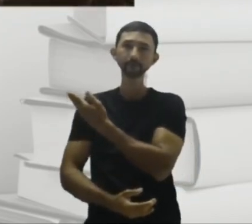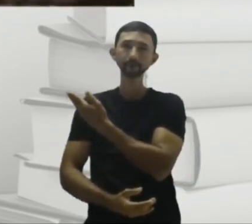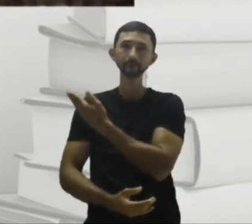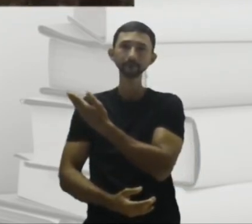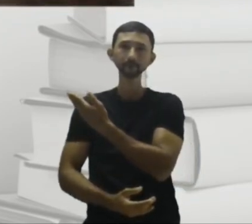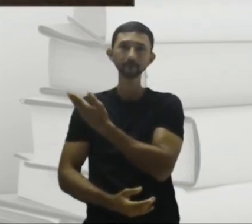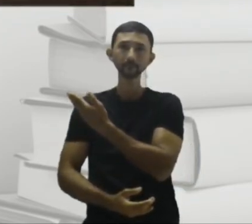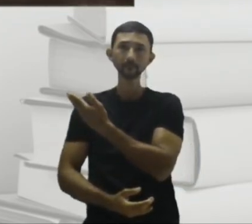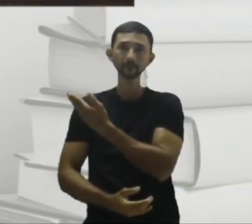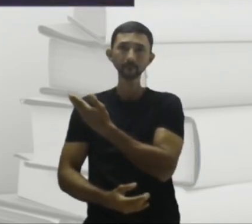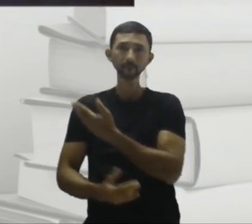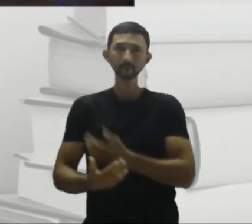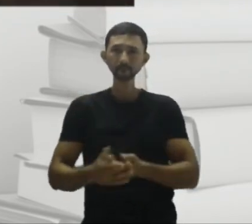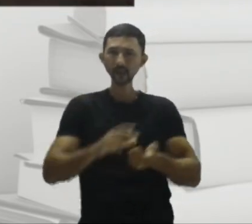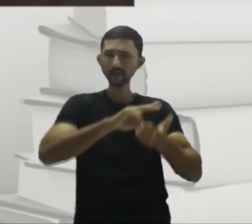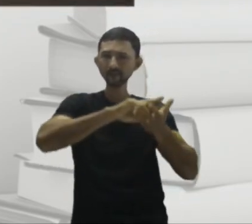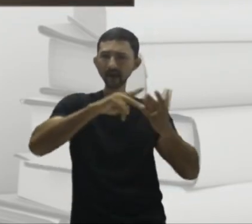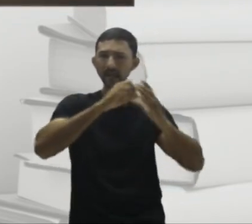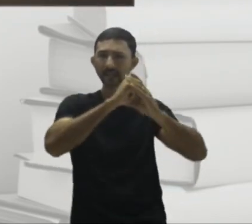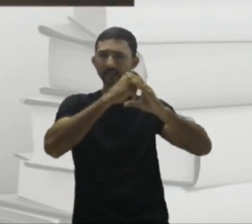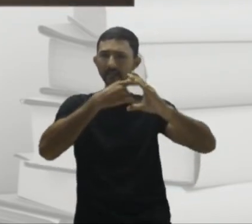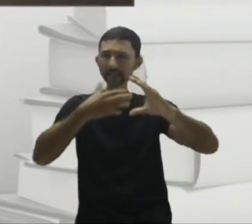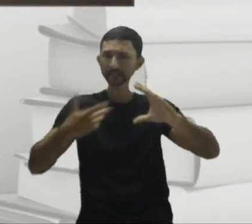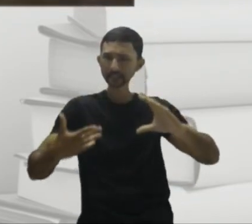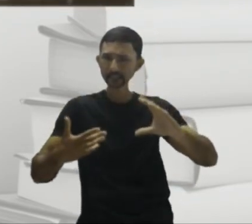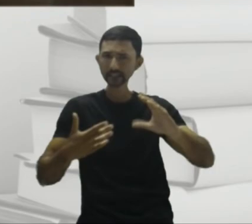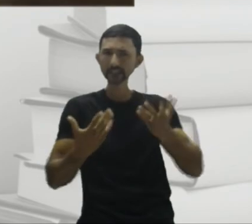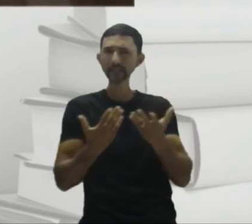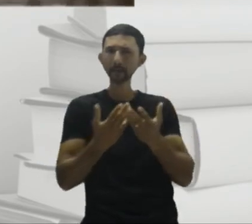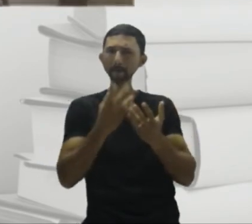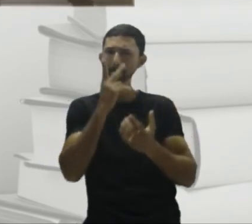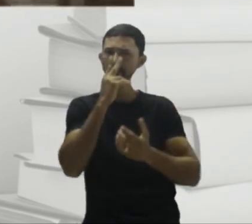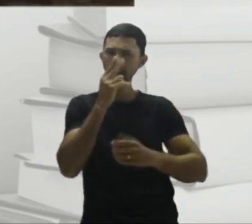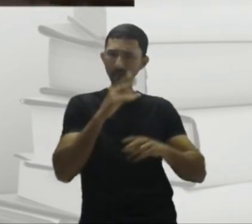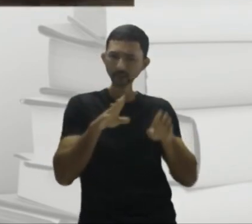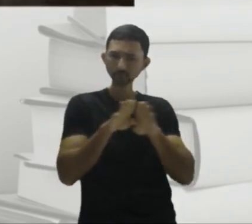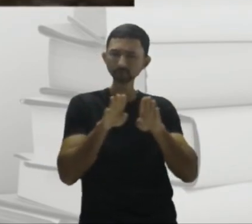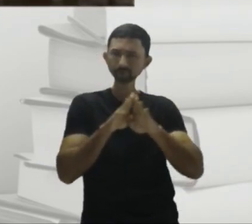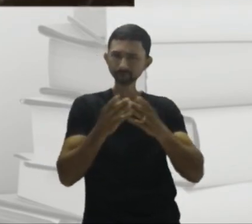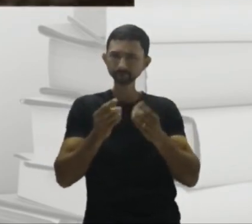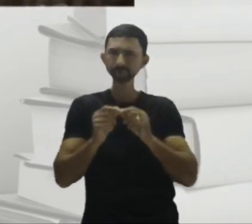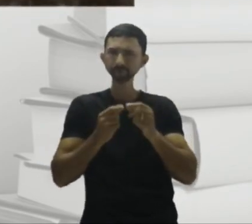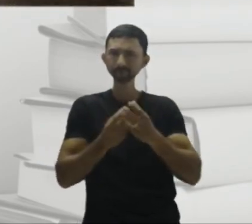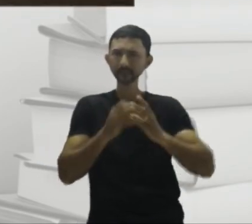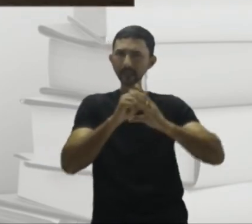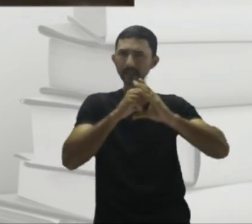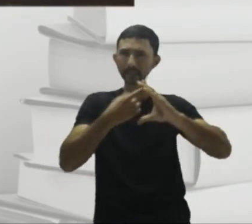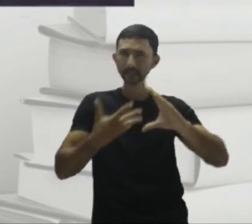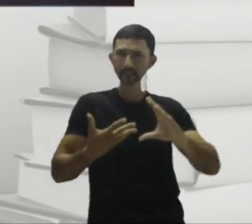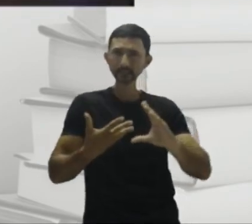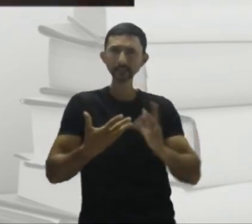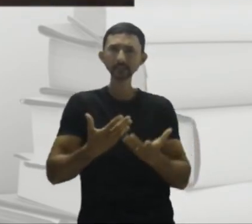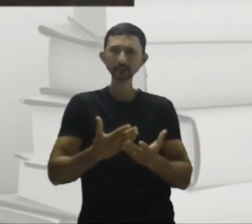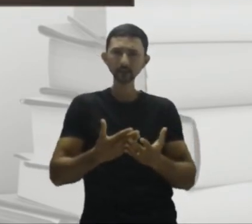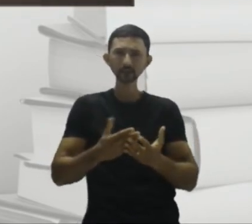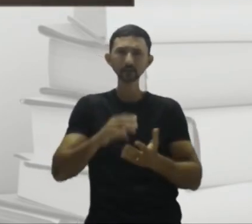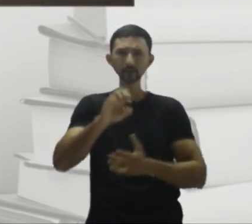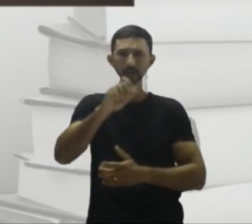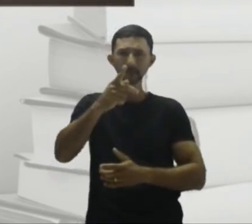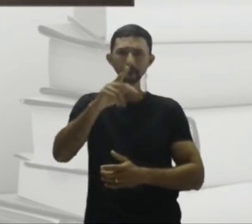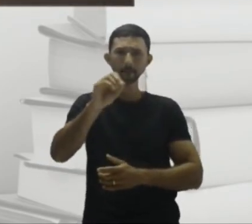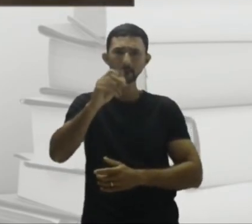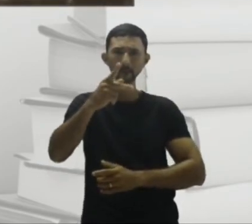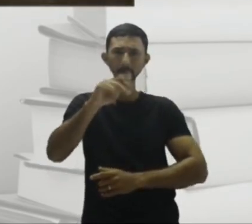vemos? Muitas características semelhantes às características presentes nas